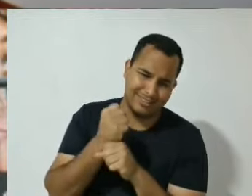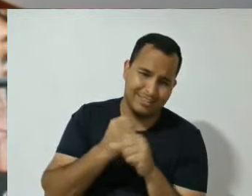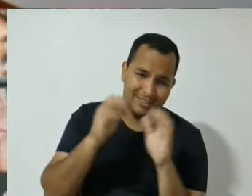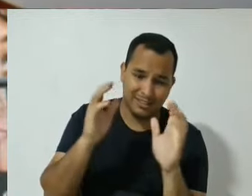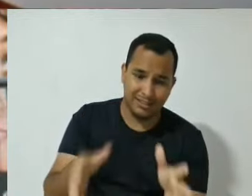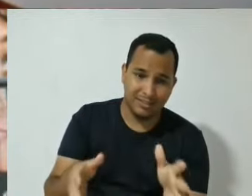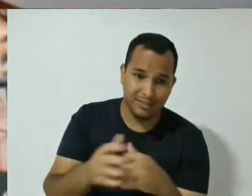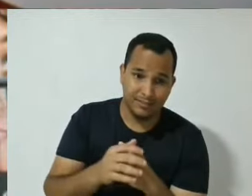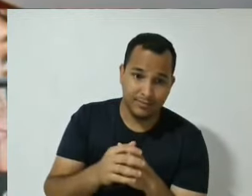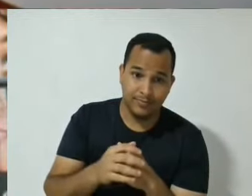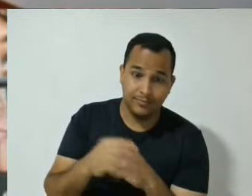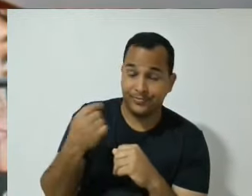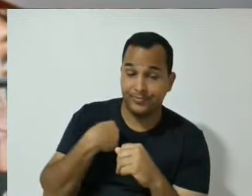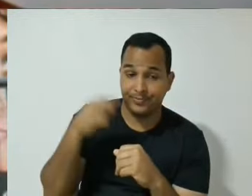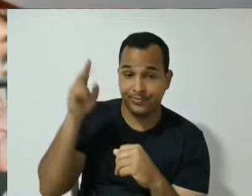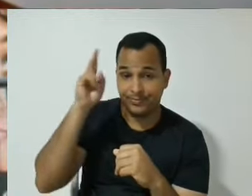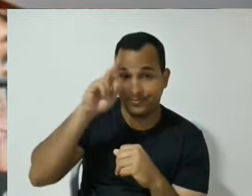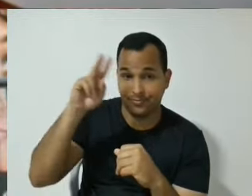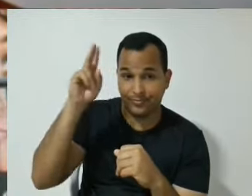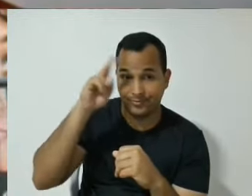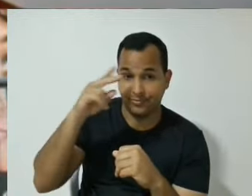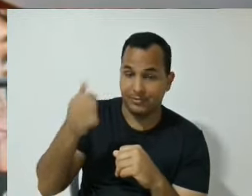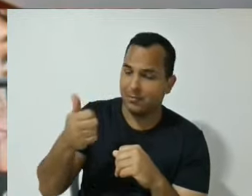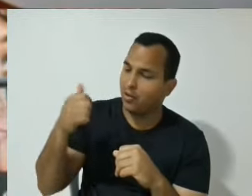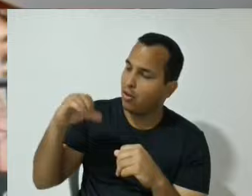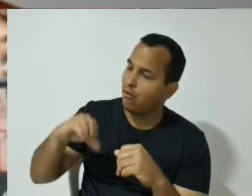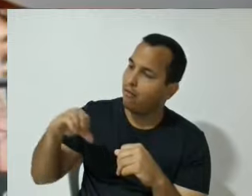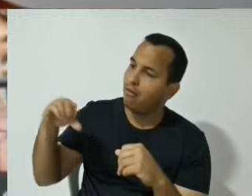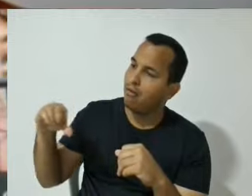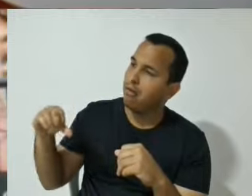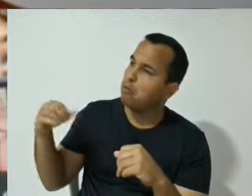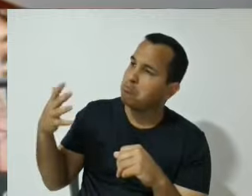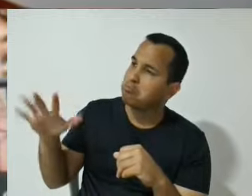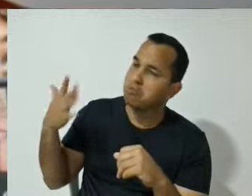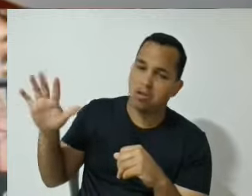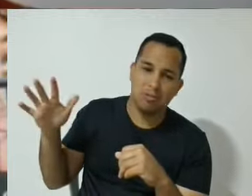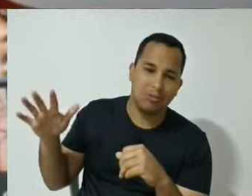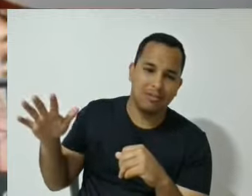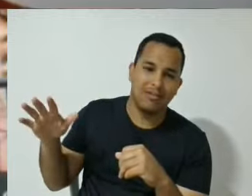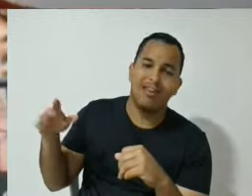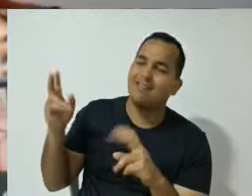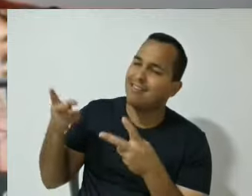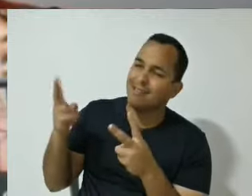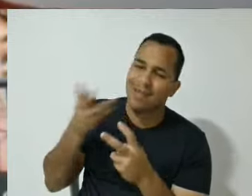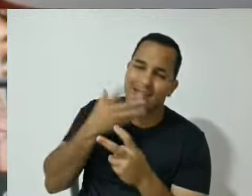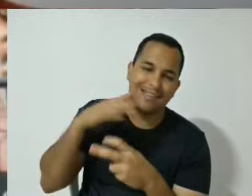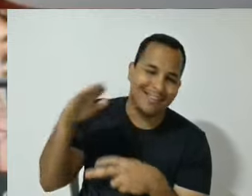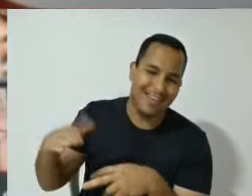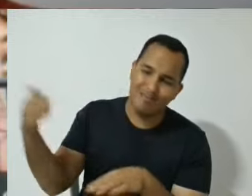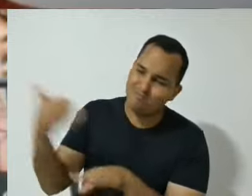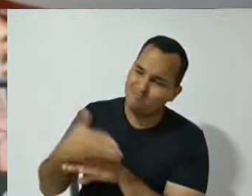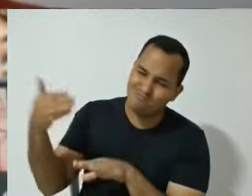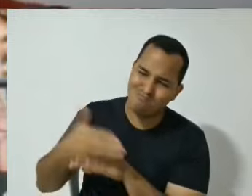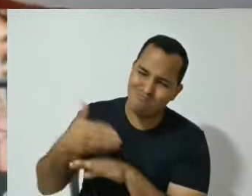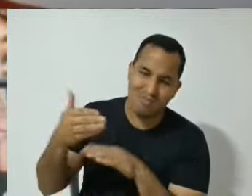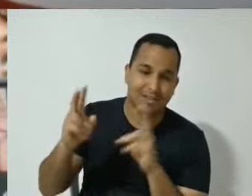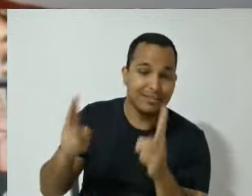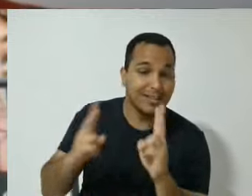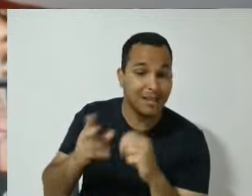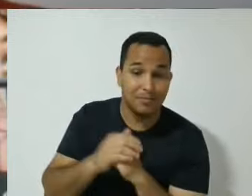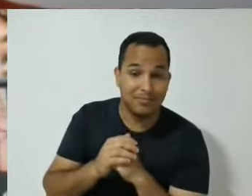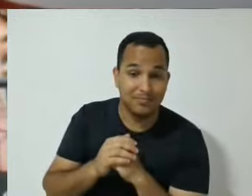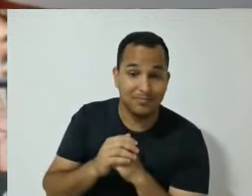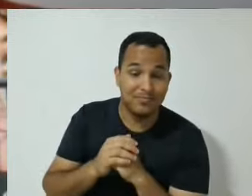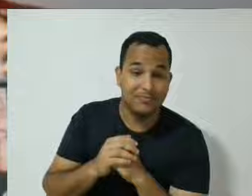Eu pegava relatos de 1900 e bolinha, sempre foram as crianças, elas sempre tiveram presente. A gente tem